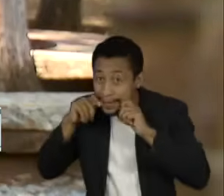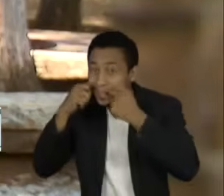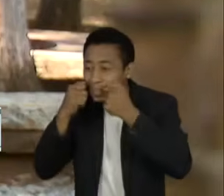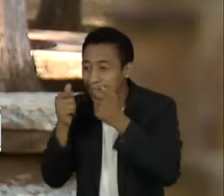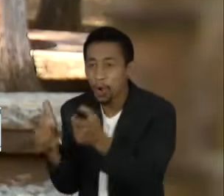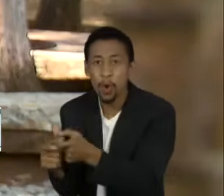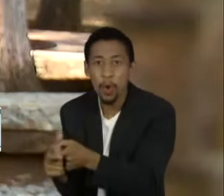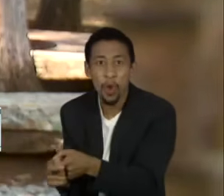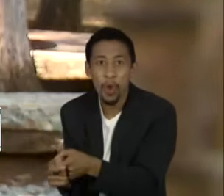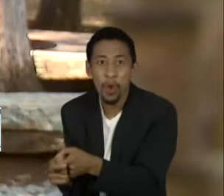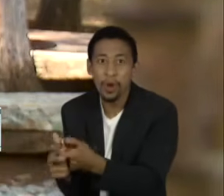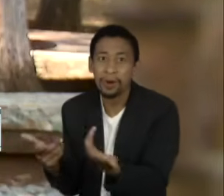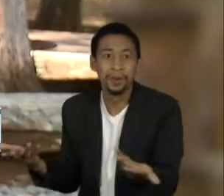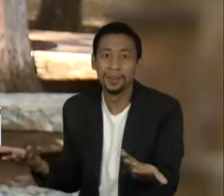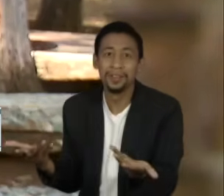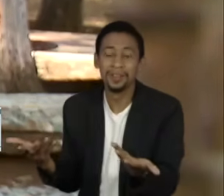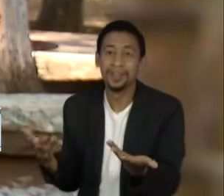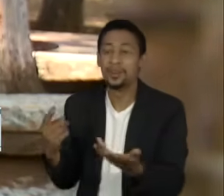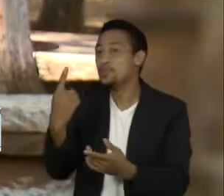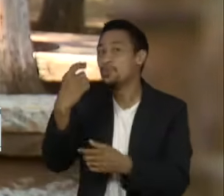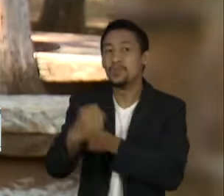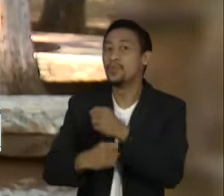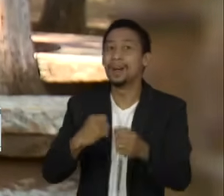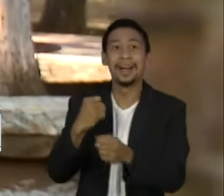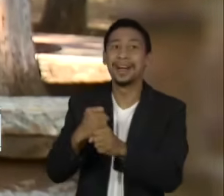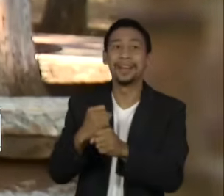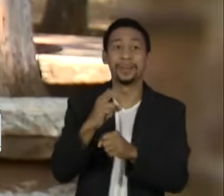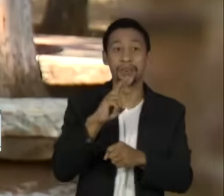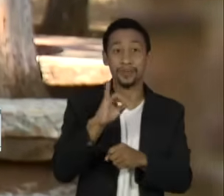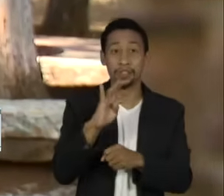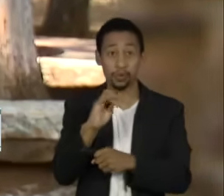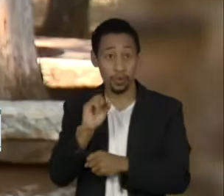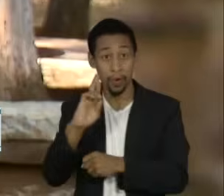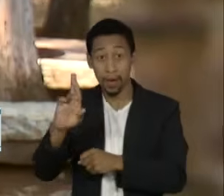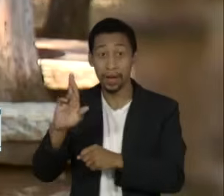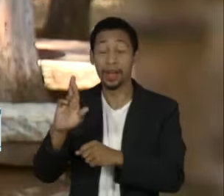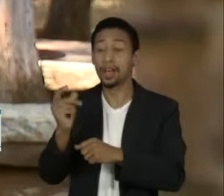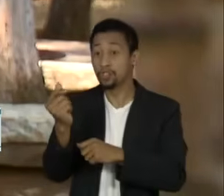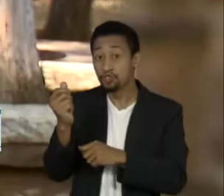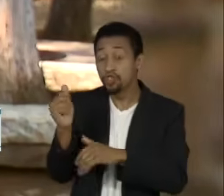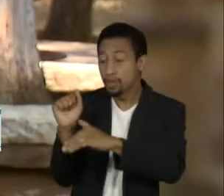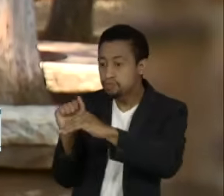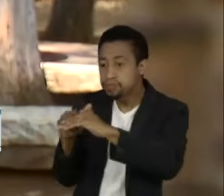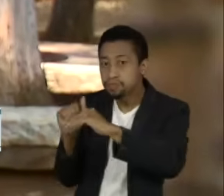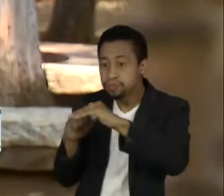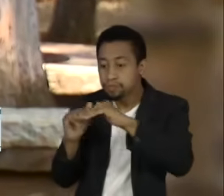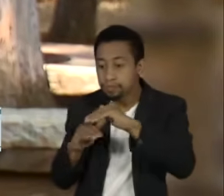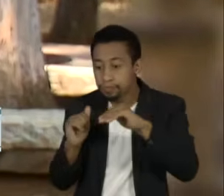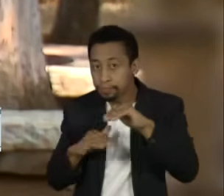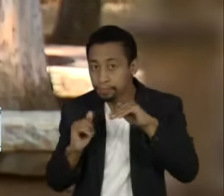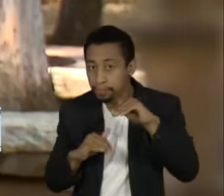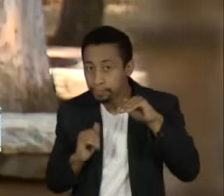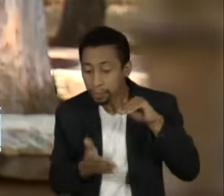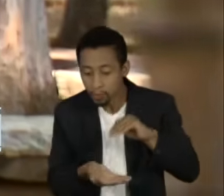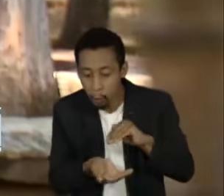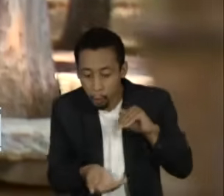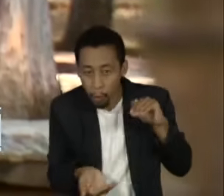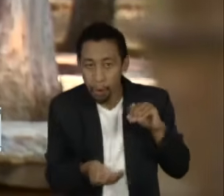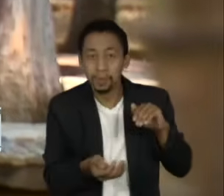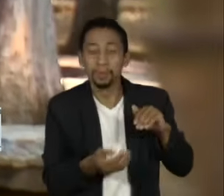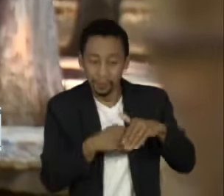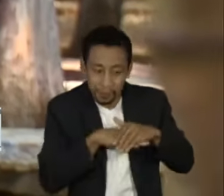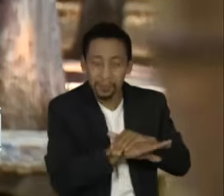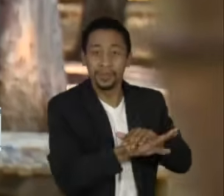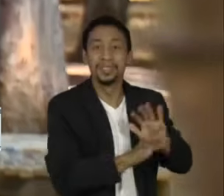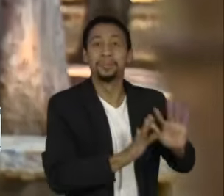demais para ela. Durante um ano, Vitória juntou dinheiro, tudo o que pôde, para ir ao Rio de Janeiro. Queria fazer a